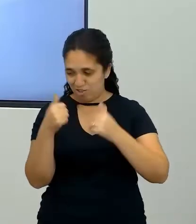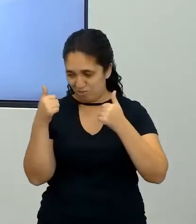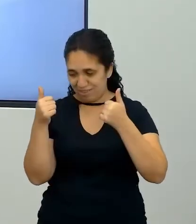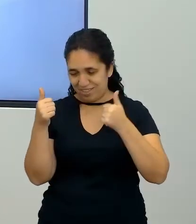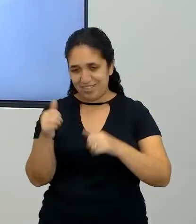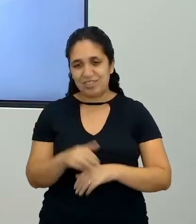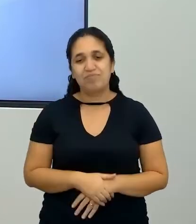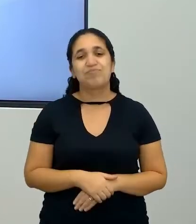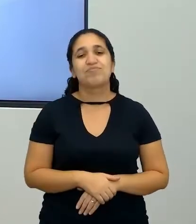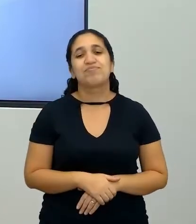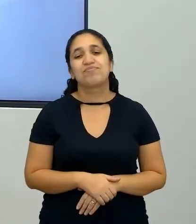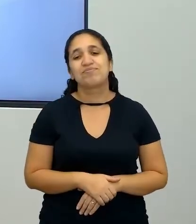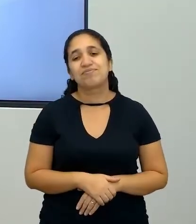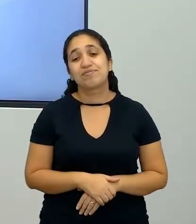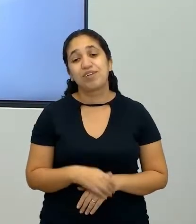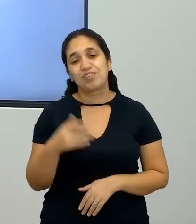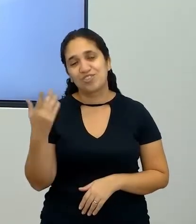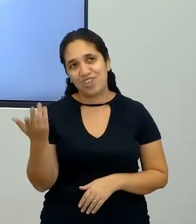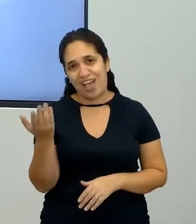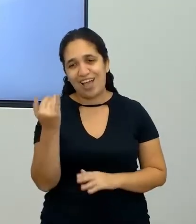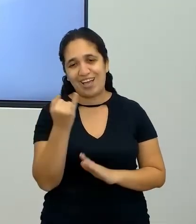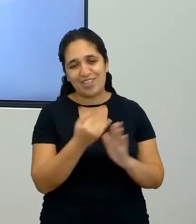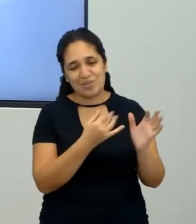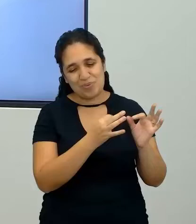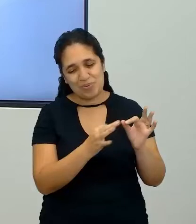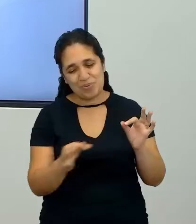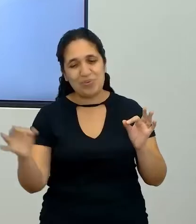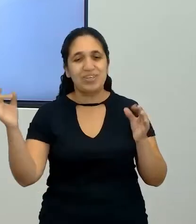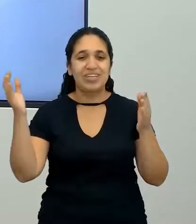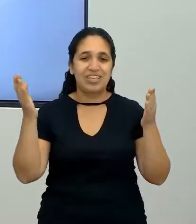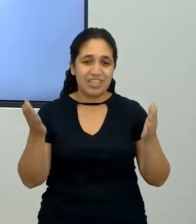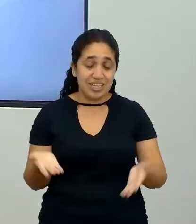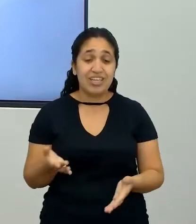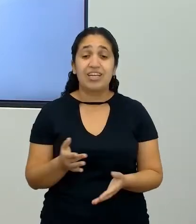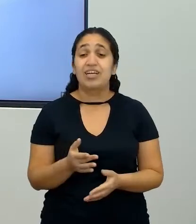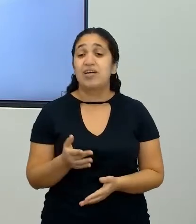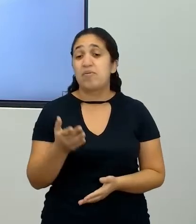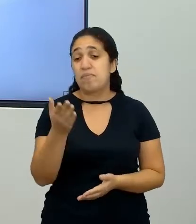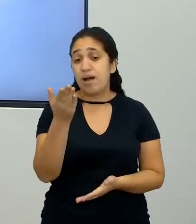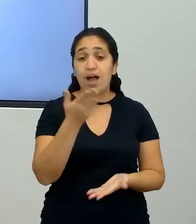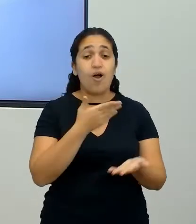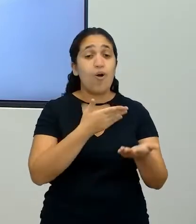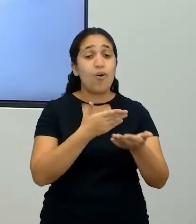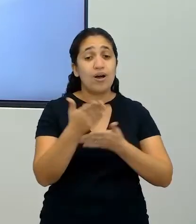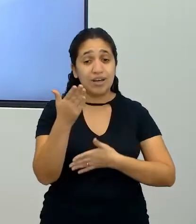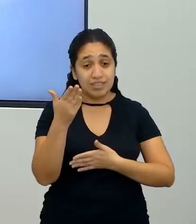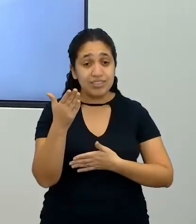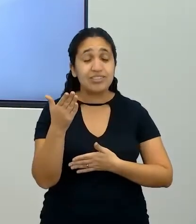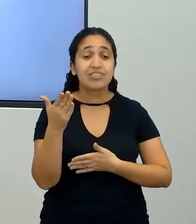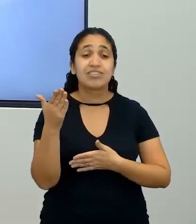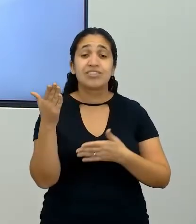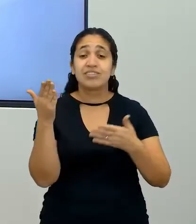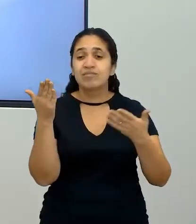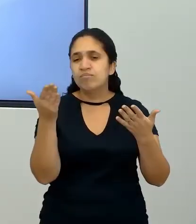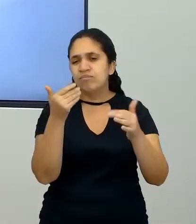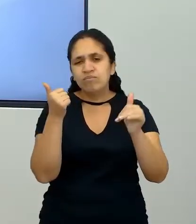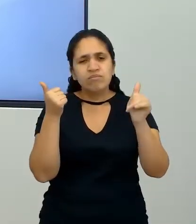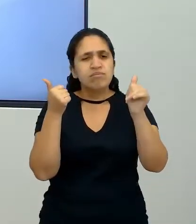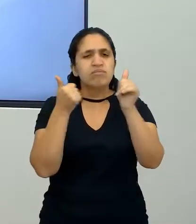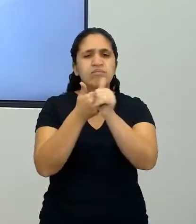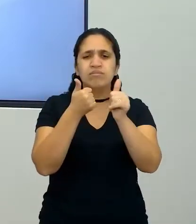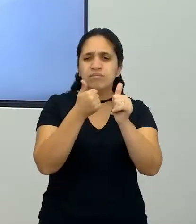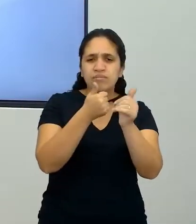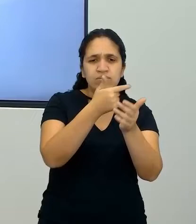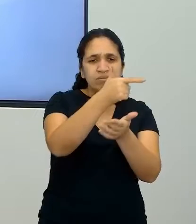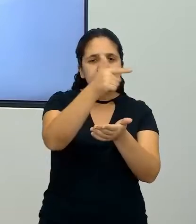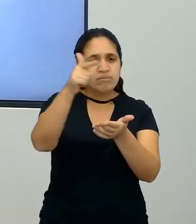pessoal? Fiz essa longa introdução, mas é para justamente a gente ingressar mais de perto em alguns